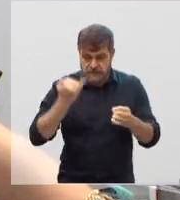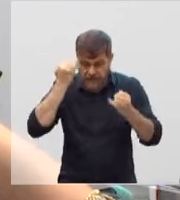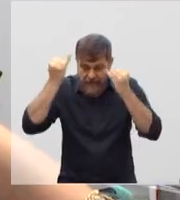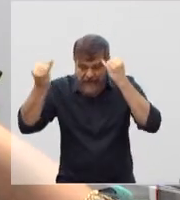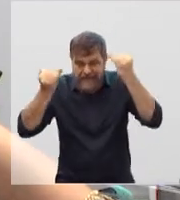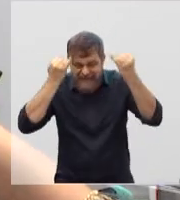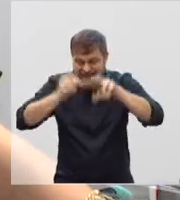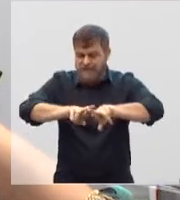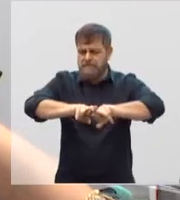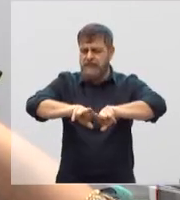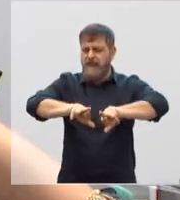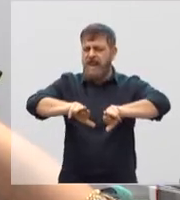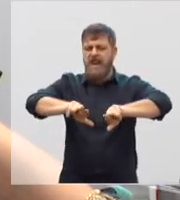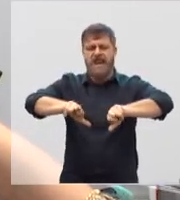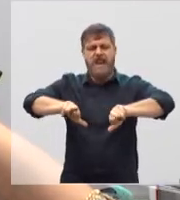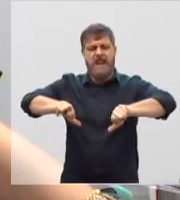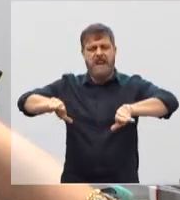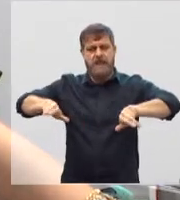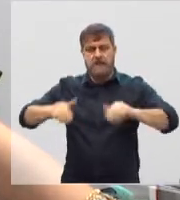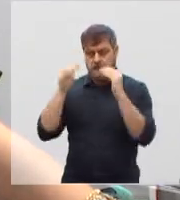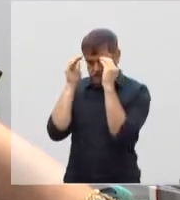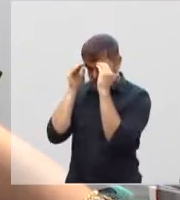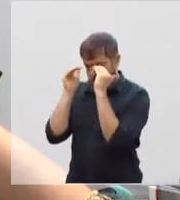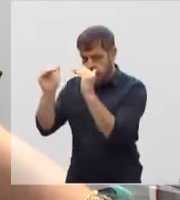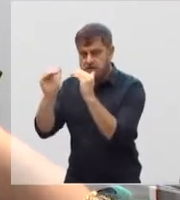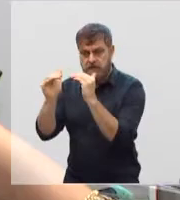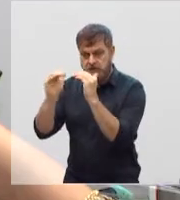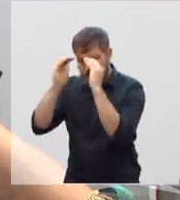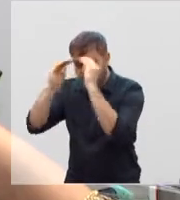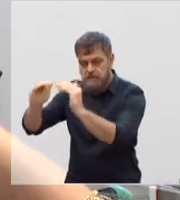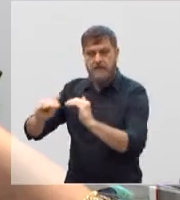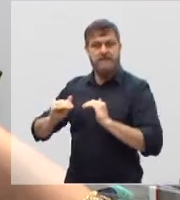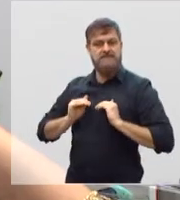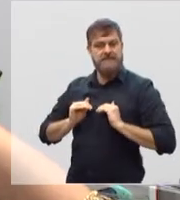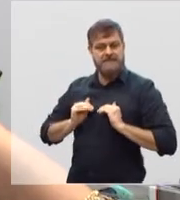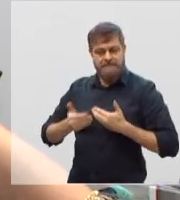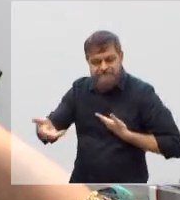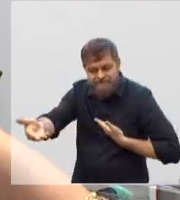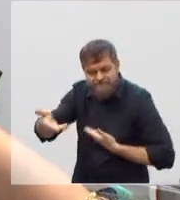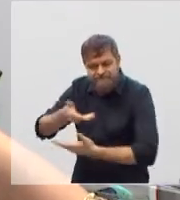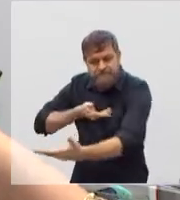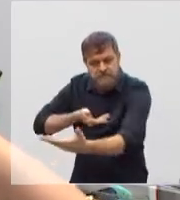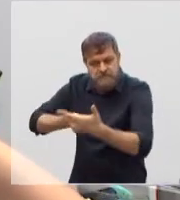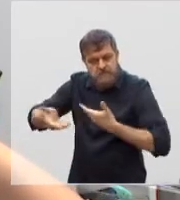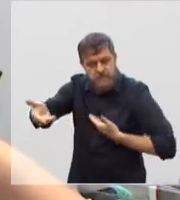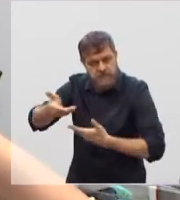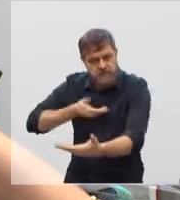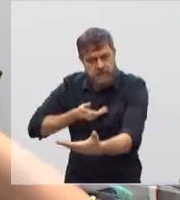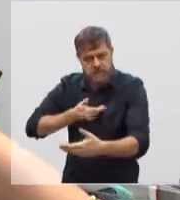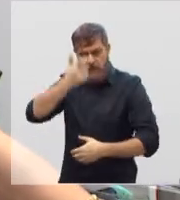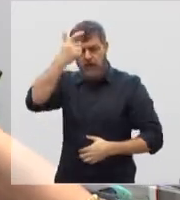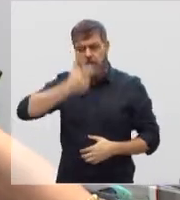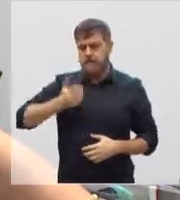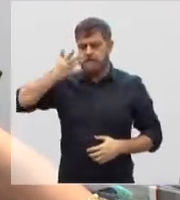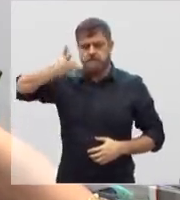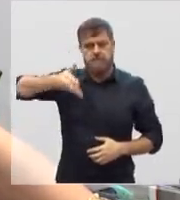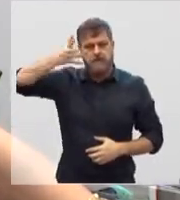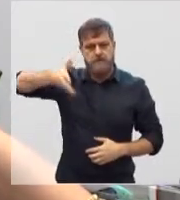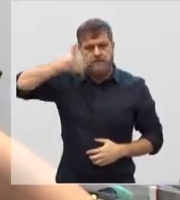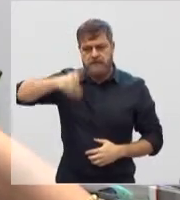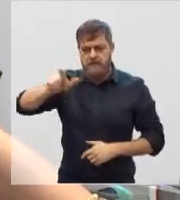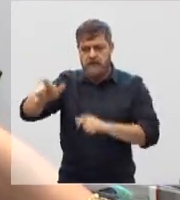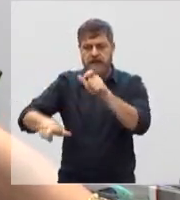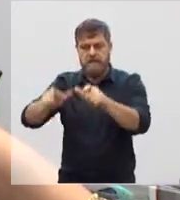da gente ter ideias completamente díspares e respeitar um outro. Essa é a capacidade de eu levar o